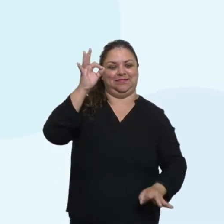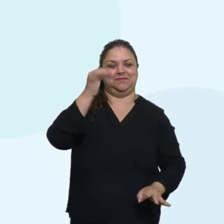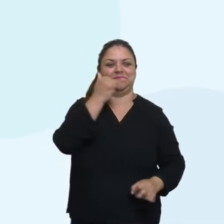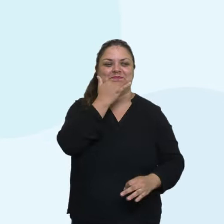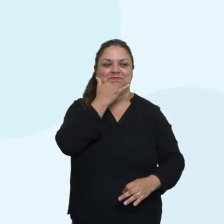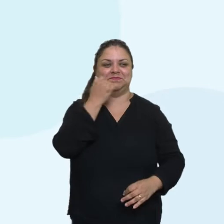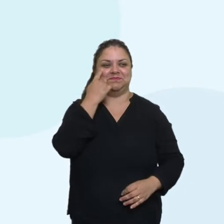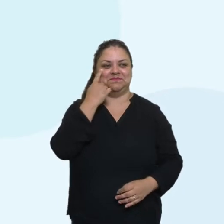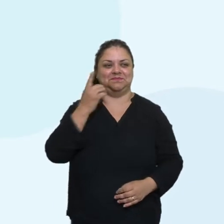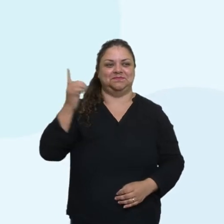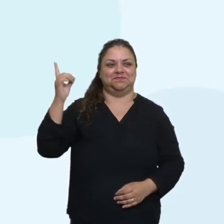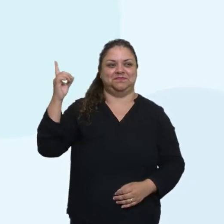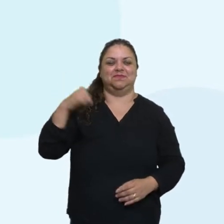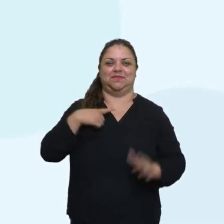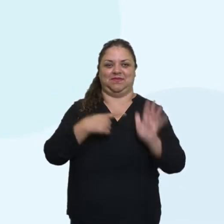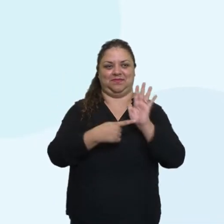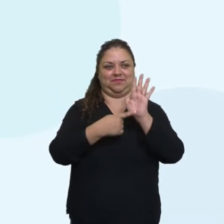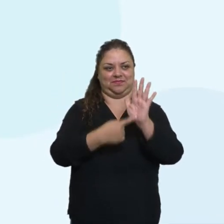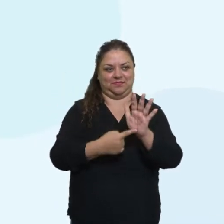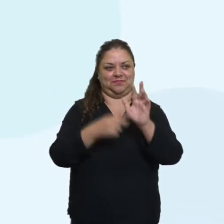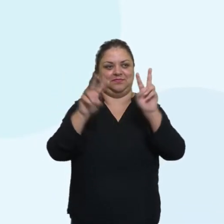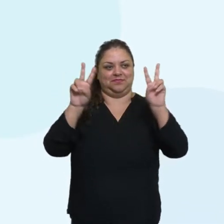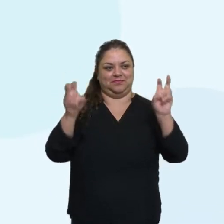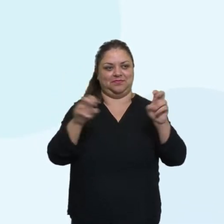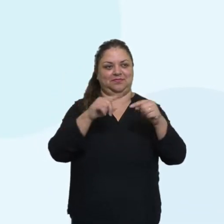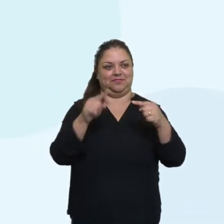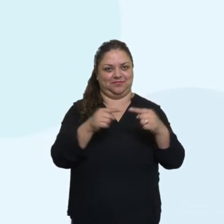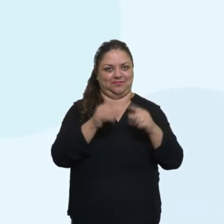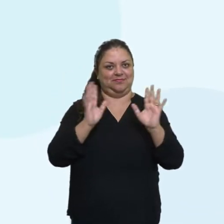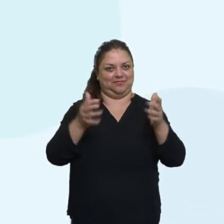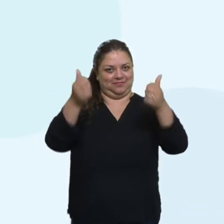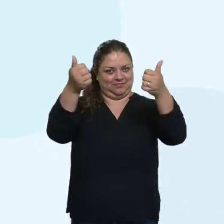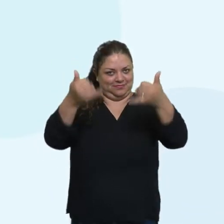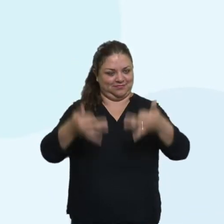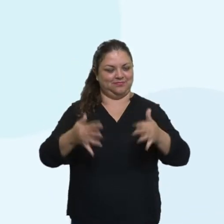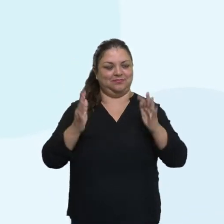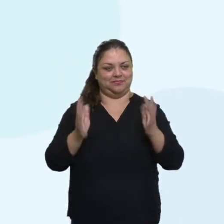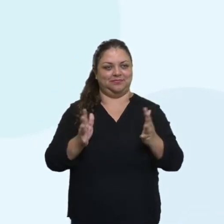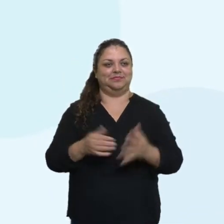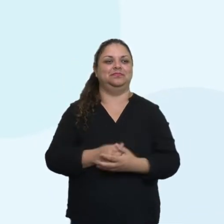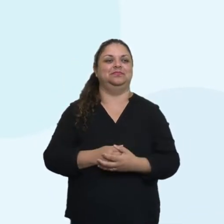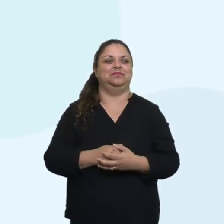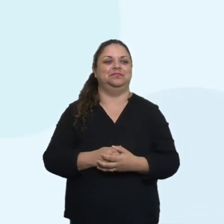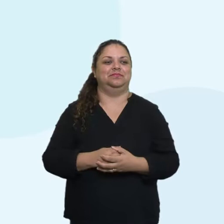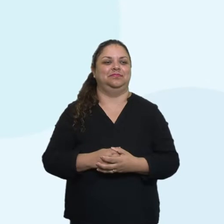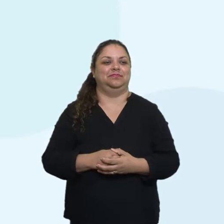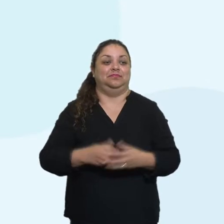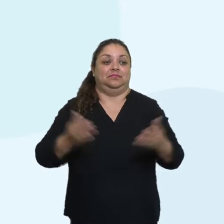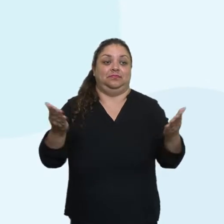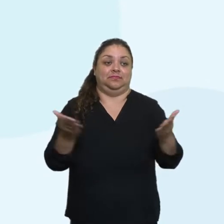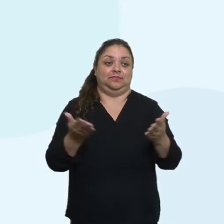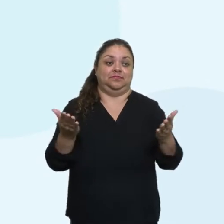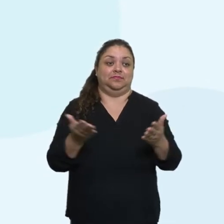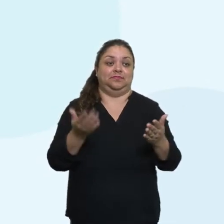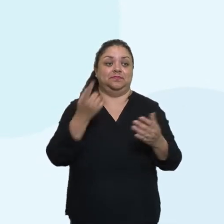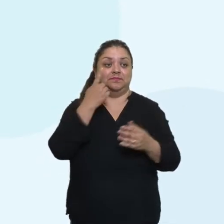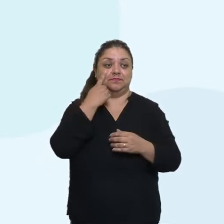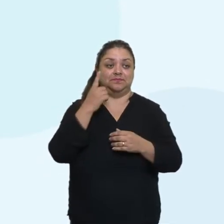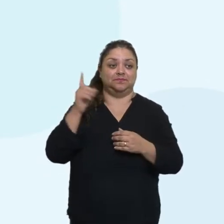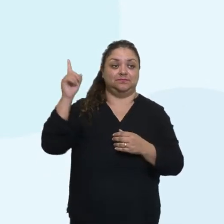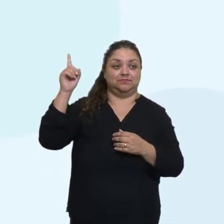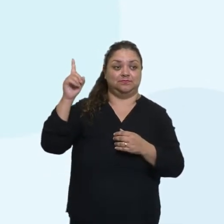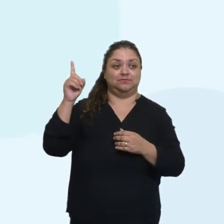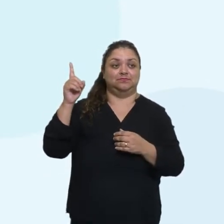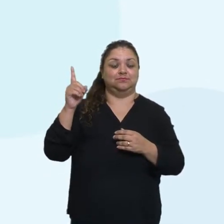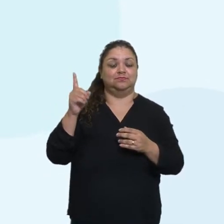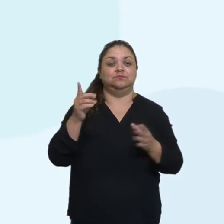lá então teve apresentação o tema os objetivos que acabei de passar para vocês aí a gente vai falar um pouquinho daqui a pouco dos critérios